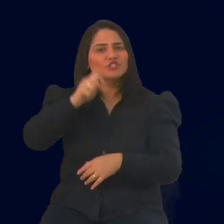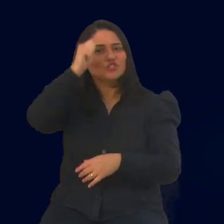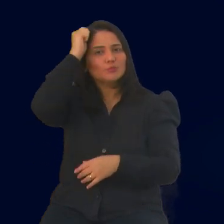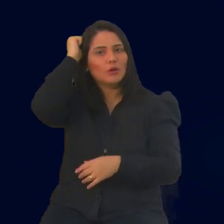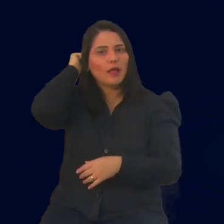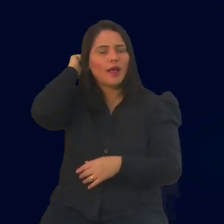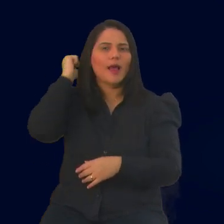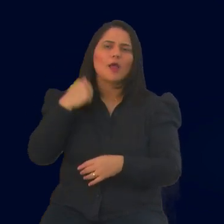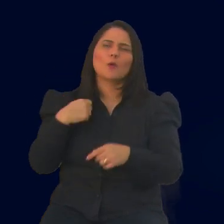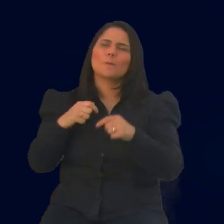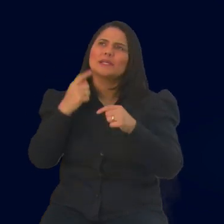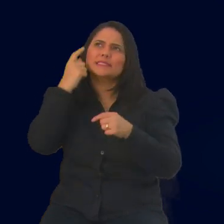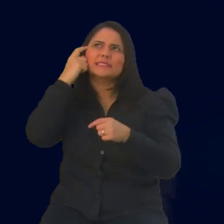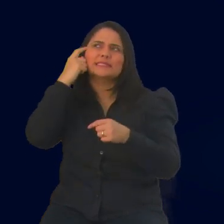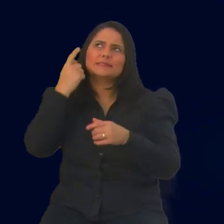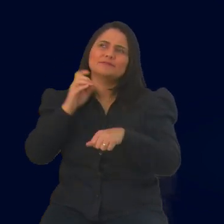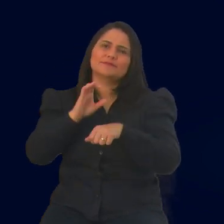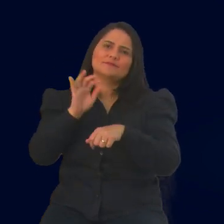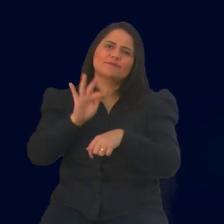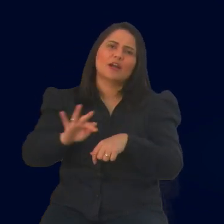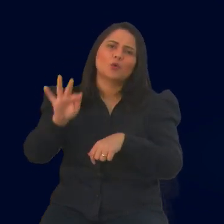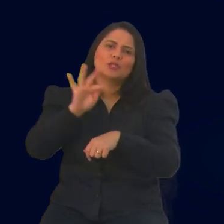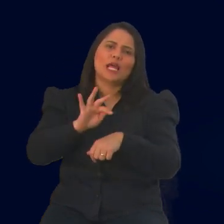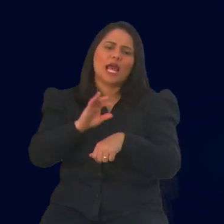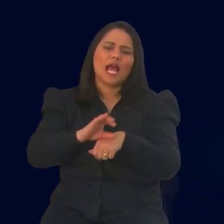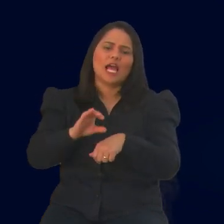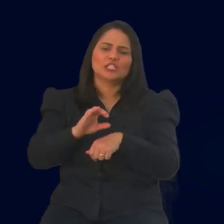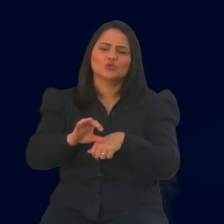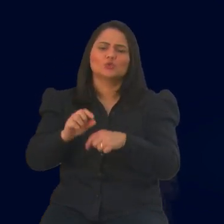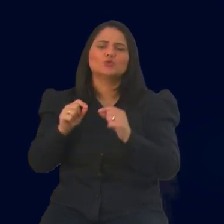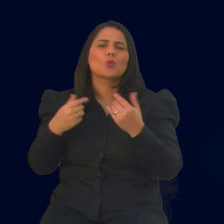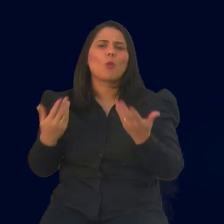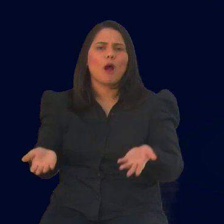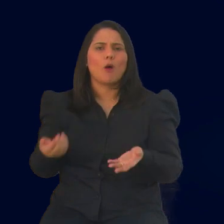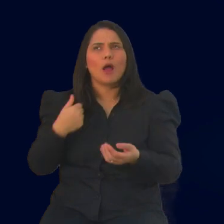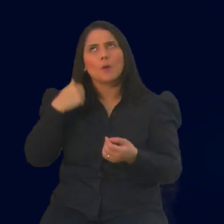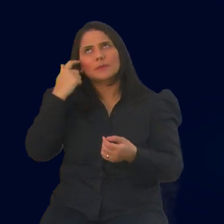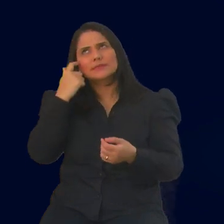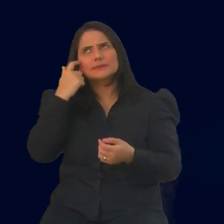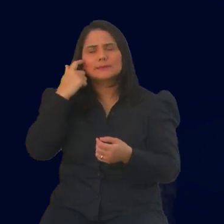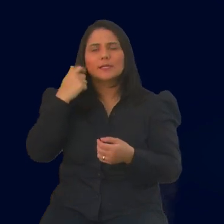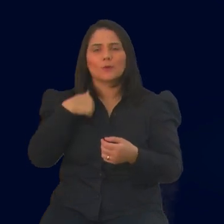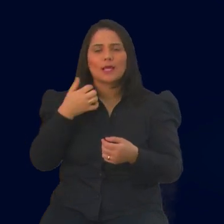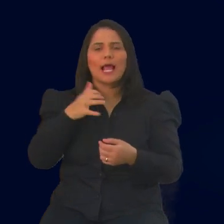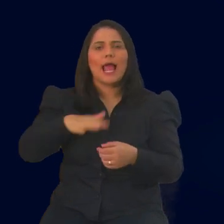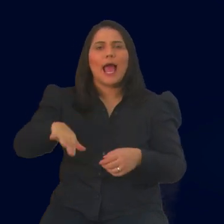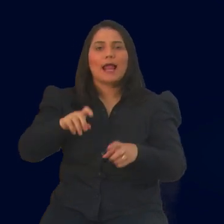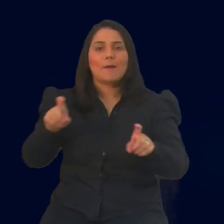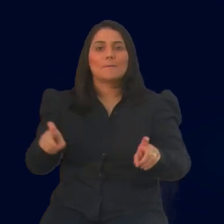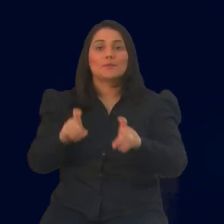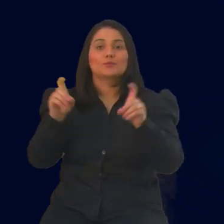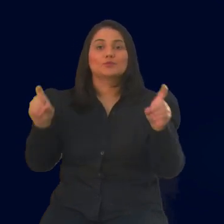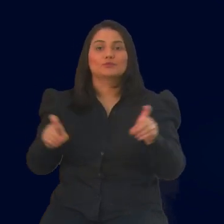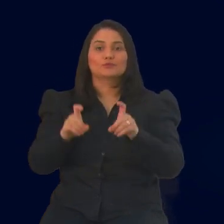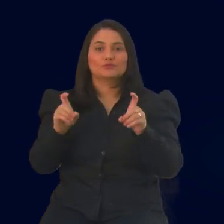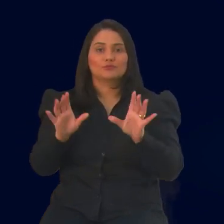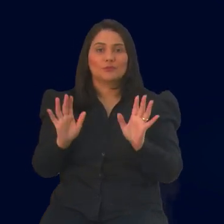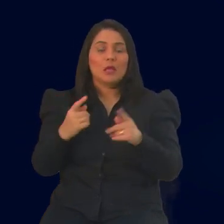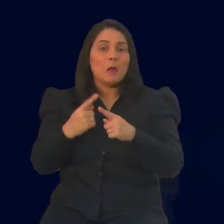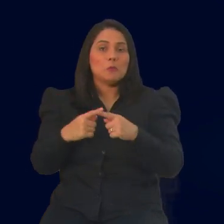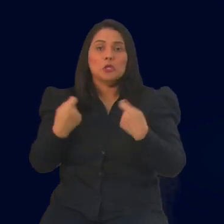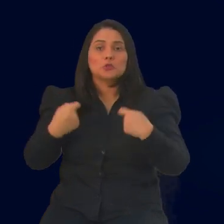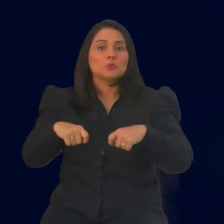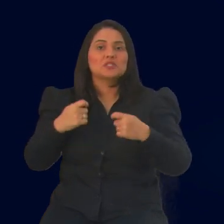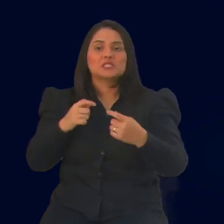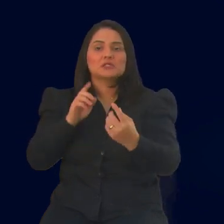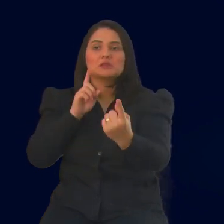vou cursar? E eu pensei, vou fazer informática. Porque eu não queria nenhuma profissão que tivesse que interagir com as